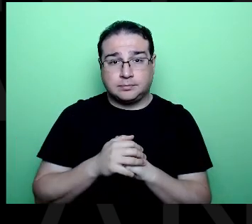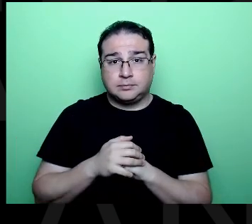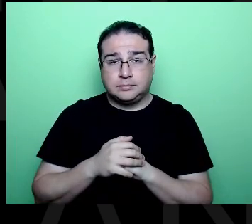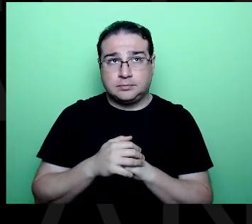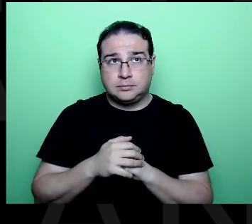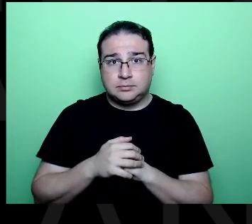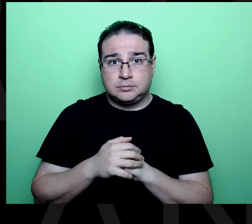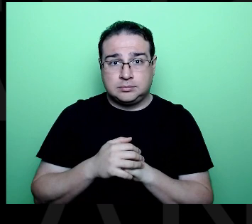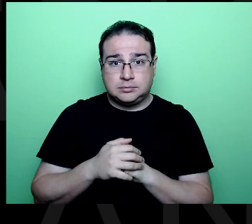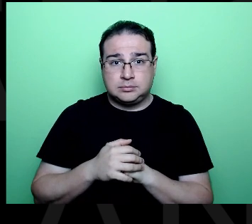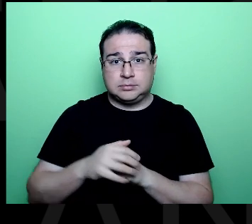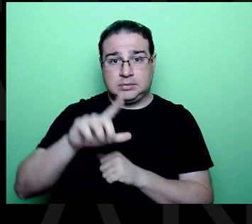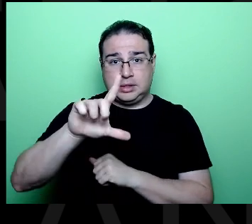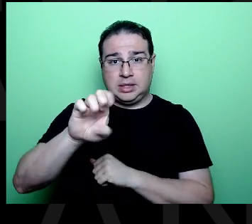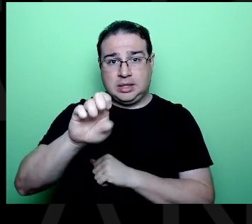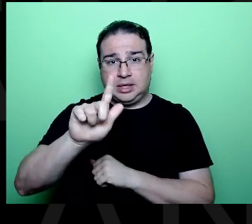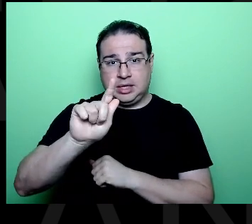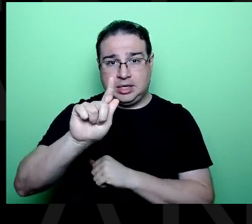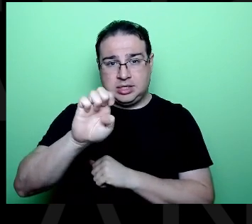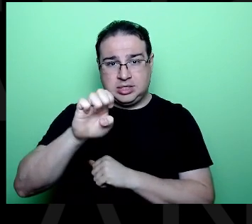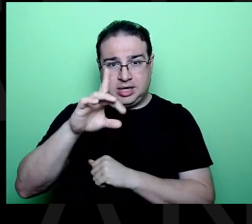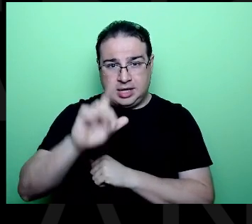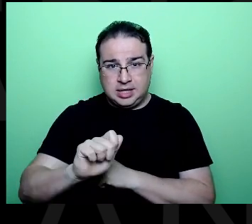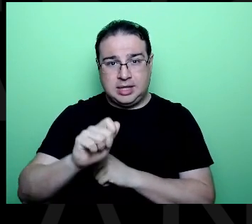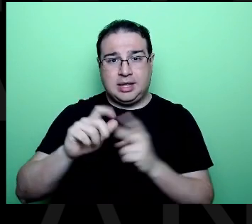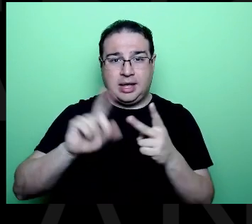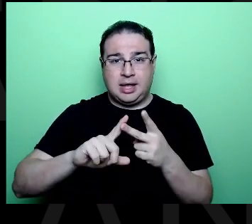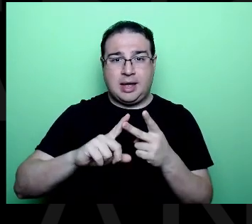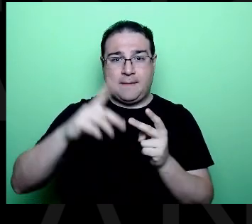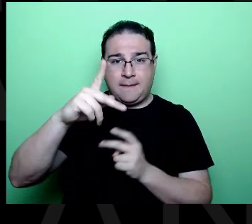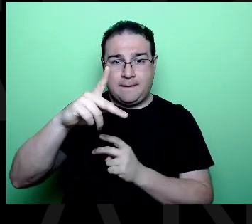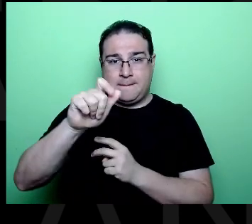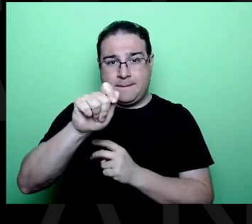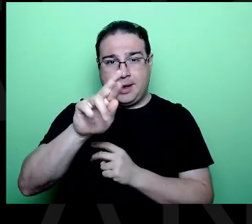na rua, na Legenda Pátria,